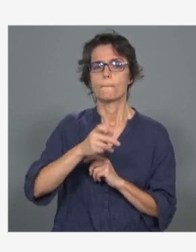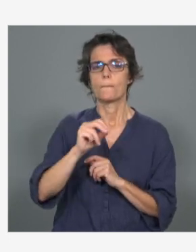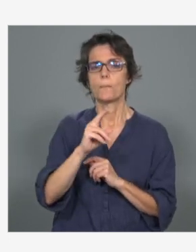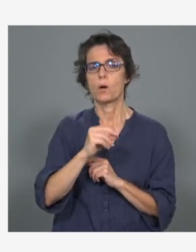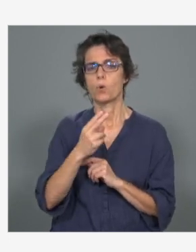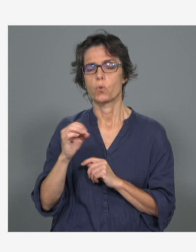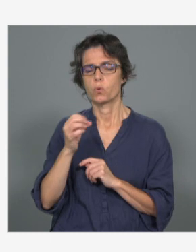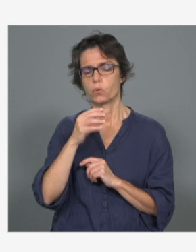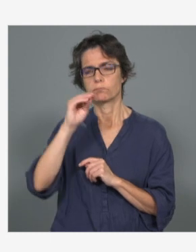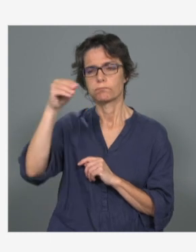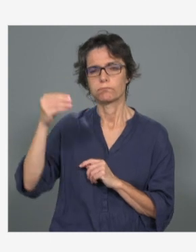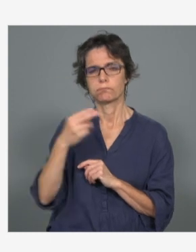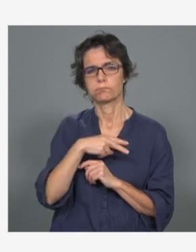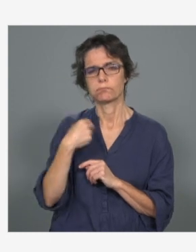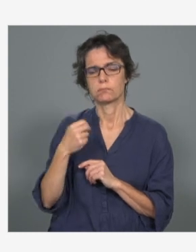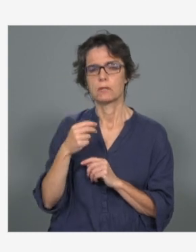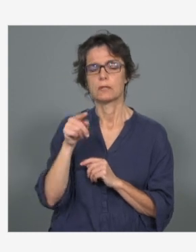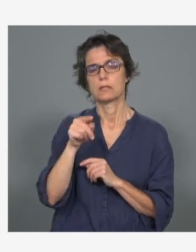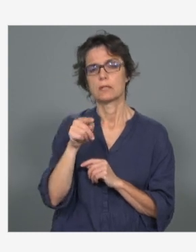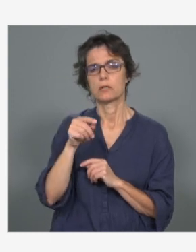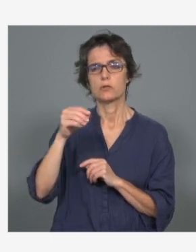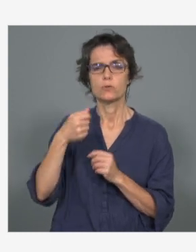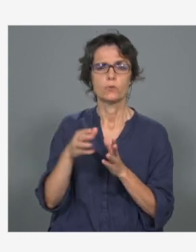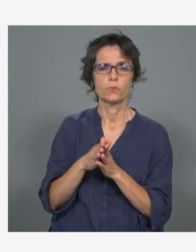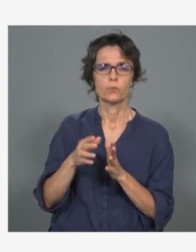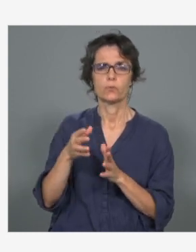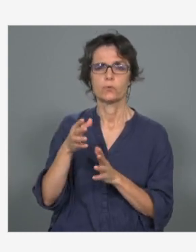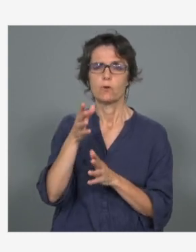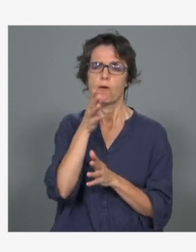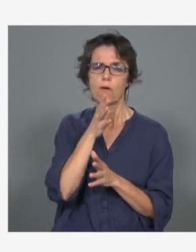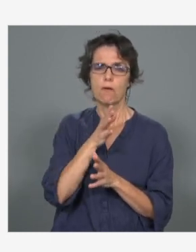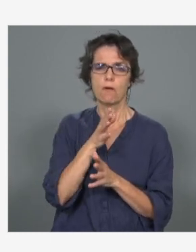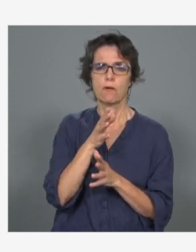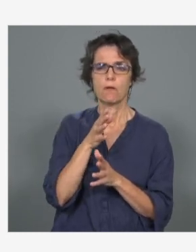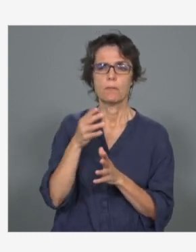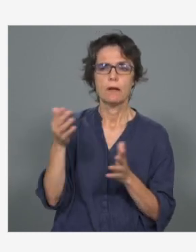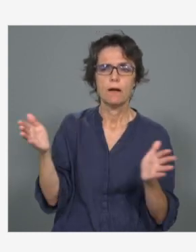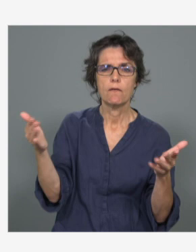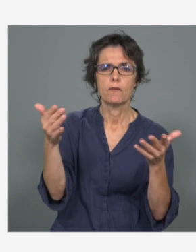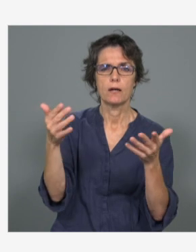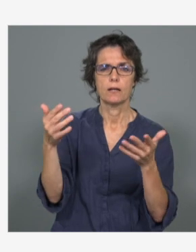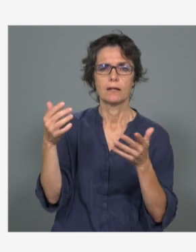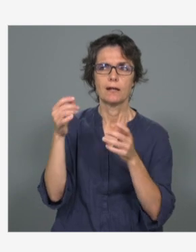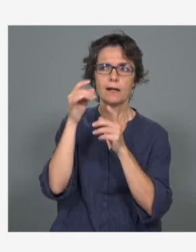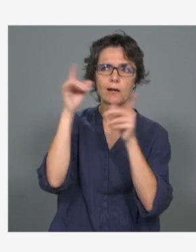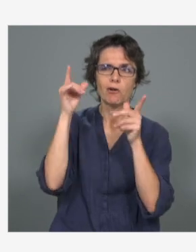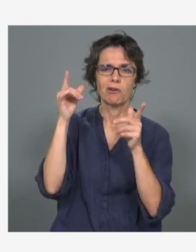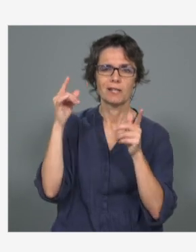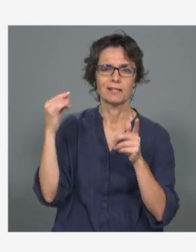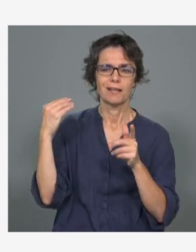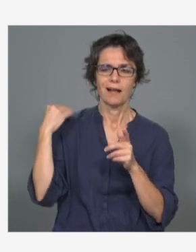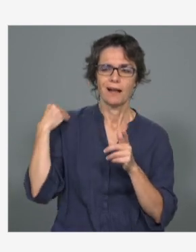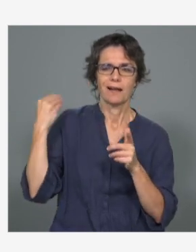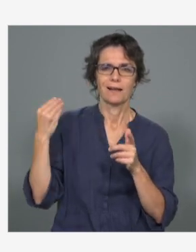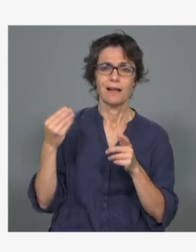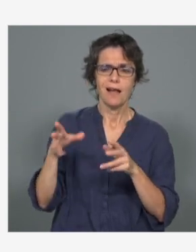interpela os cristãos da Galácia para se deixarem interpelar por este chamamento à liberdade, por esta adesão a